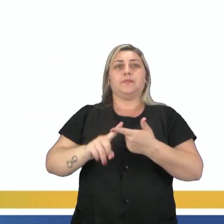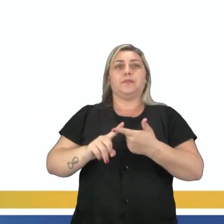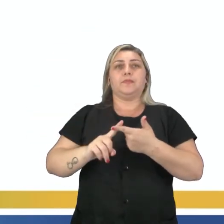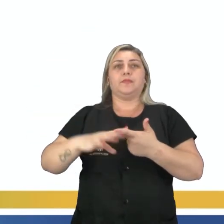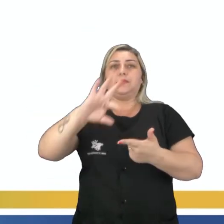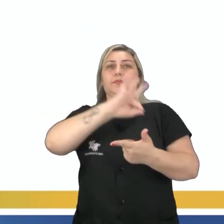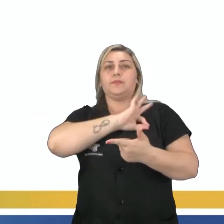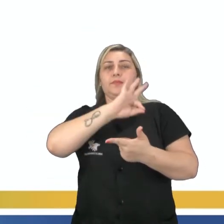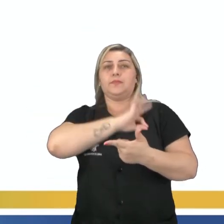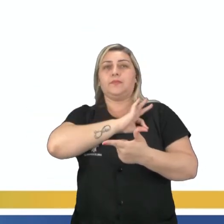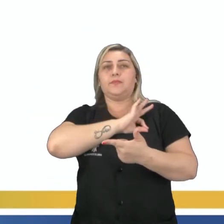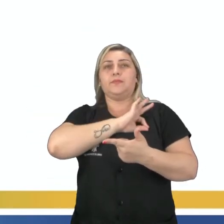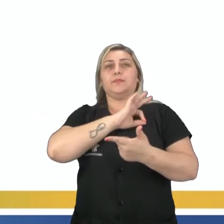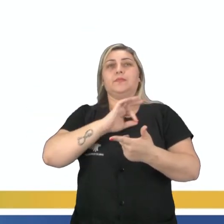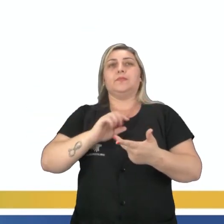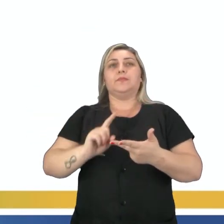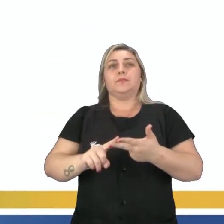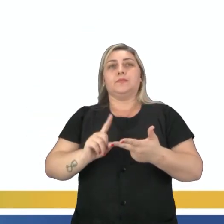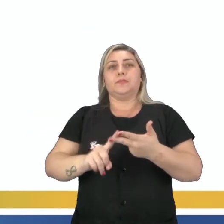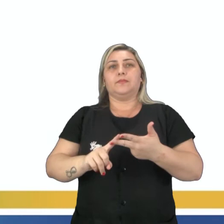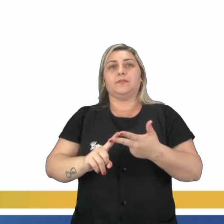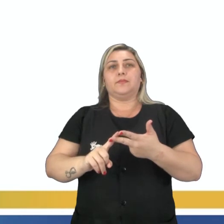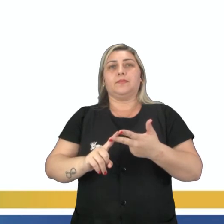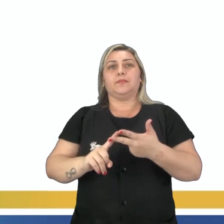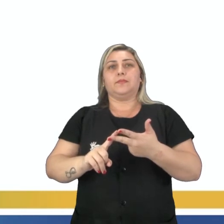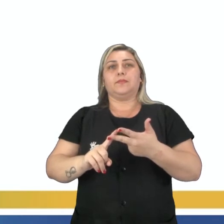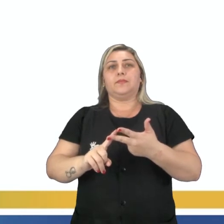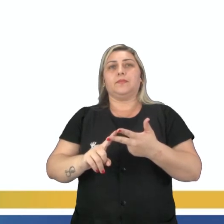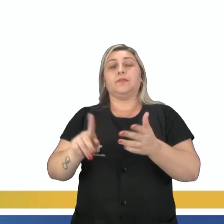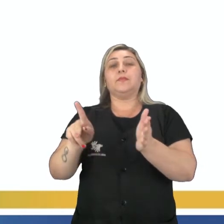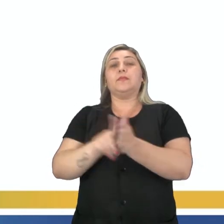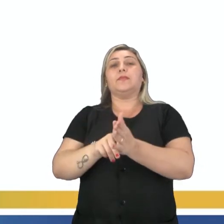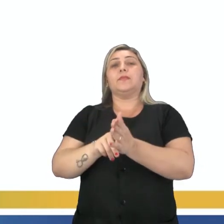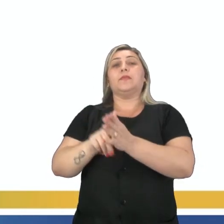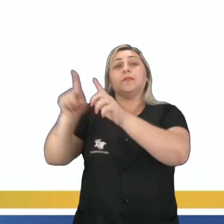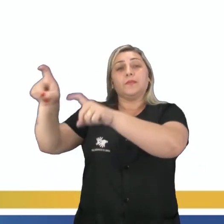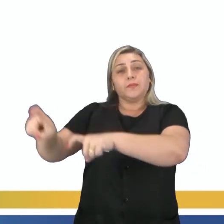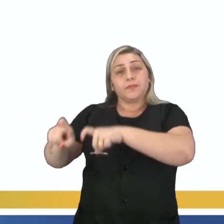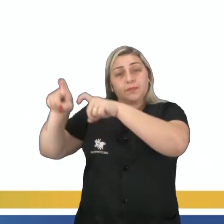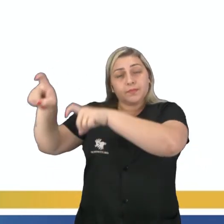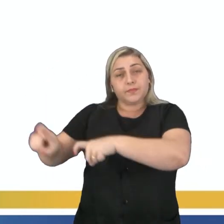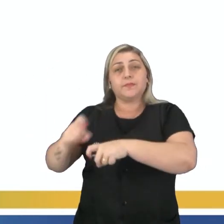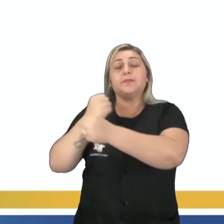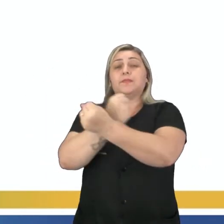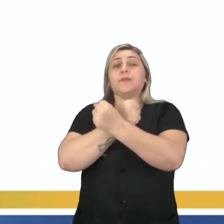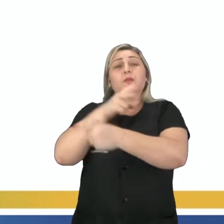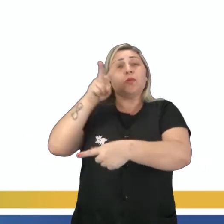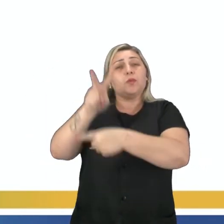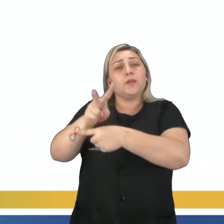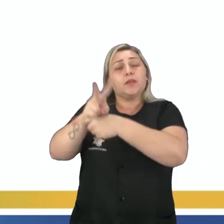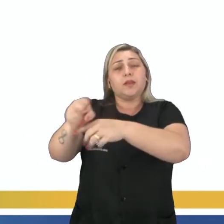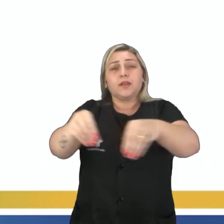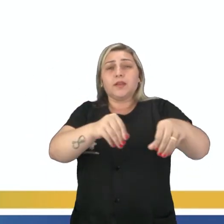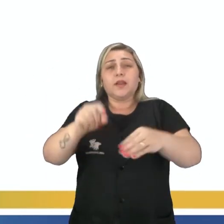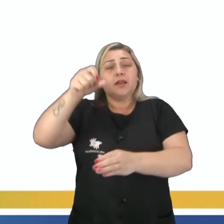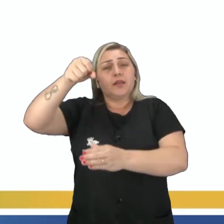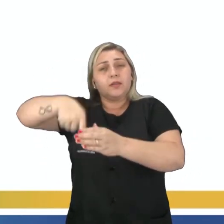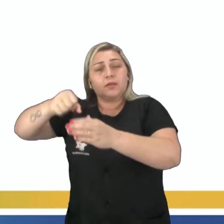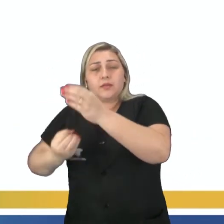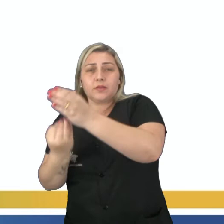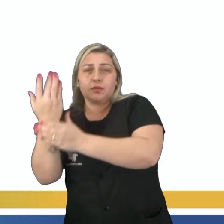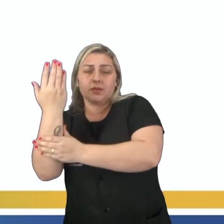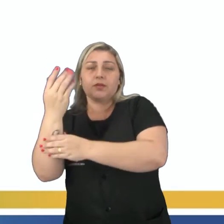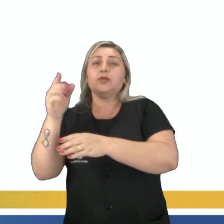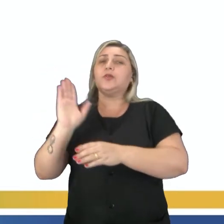e senhores e vamos ter os soldados e camponeses, que eram os servos, né? Esses camponeses, aqui também existe escravidão, só que